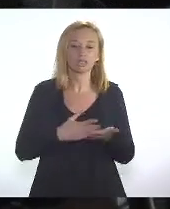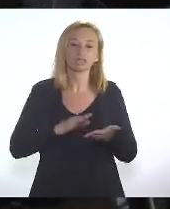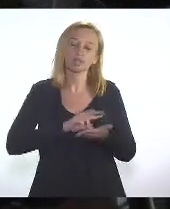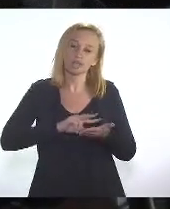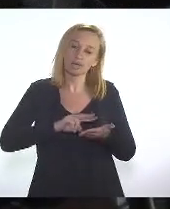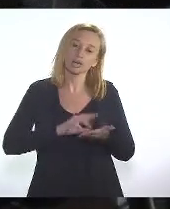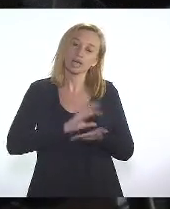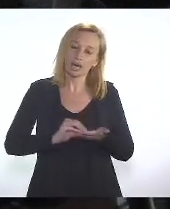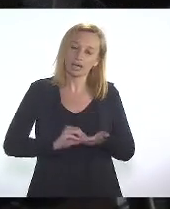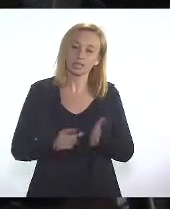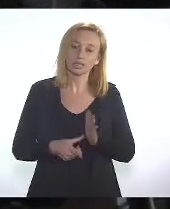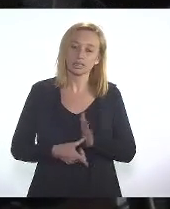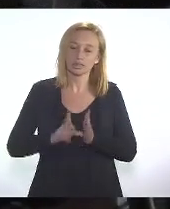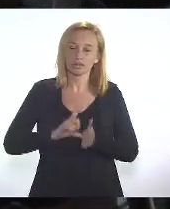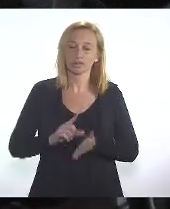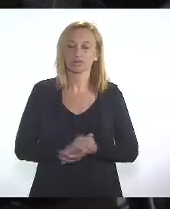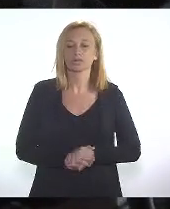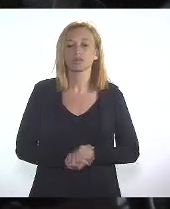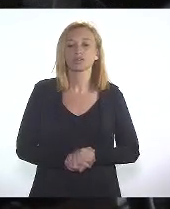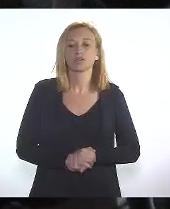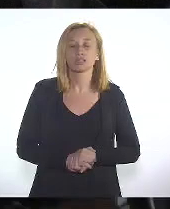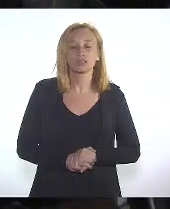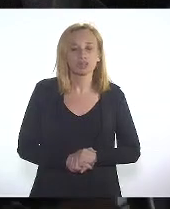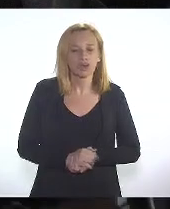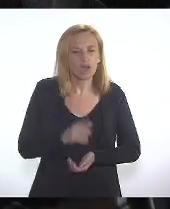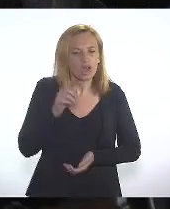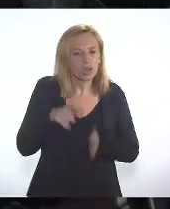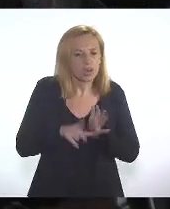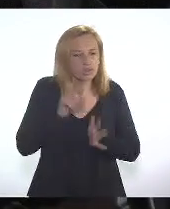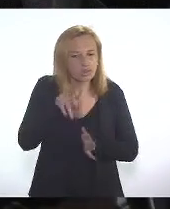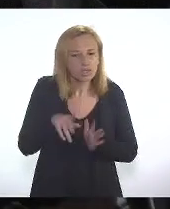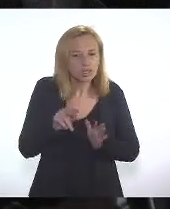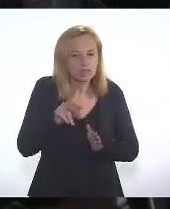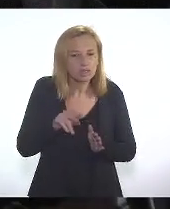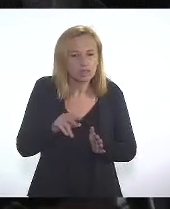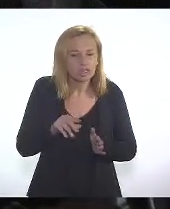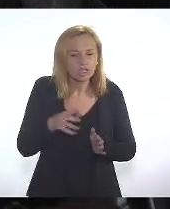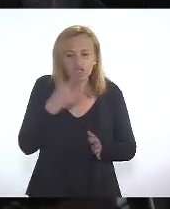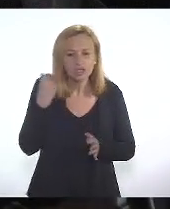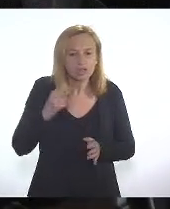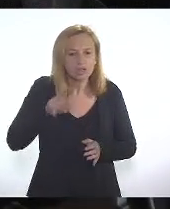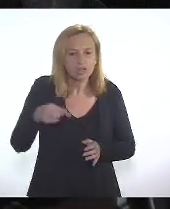ata da sessão anterior. Você acha que você pulou o último da outra sessão, não?